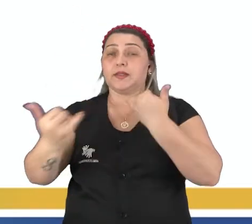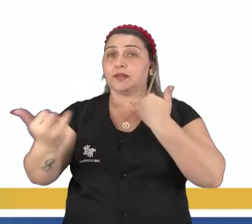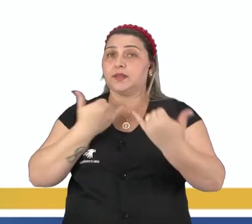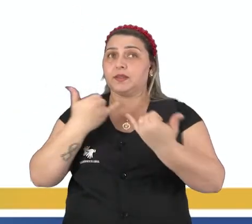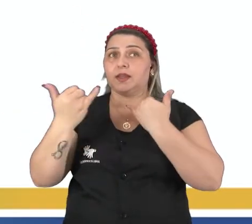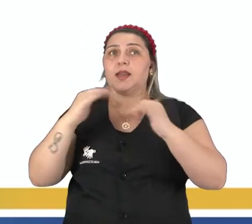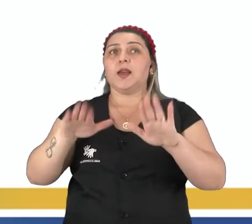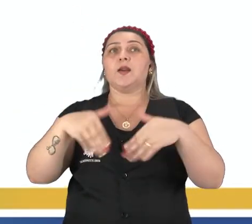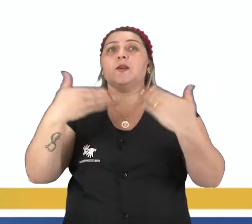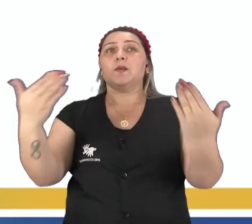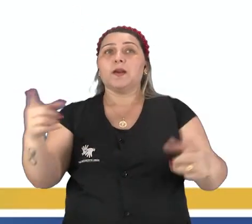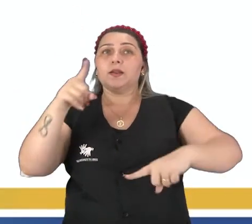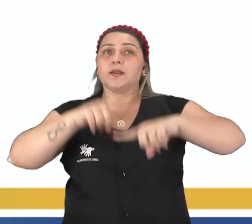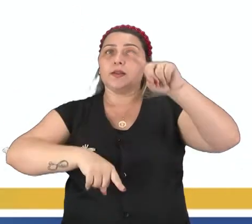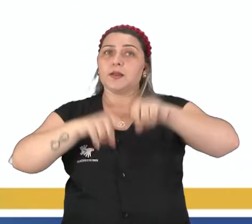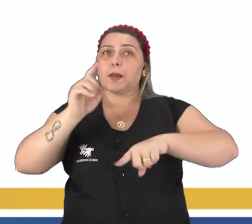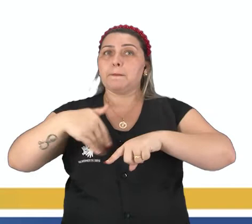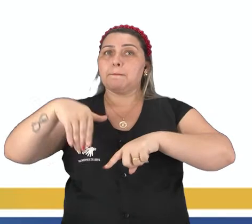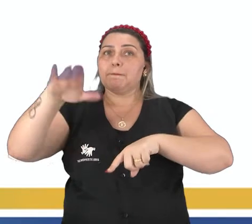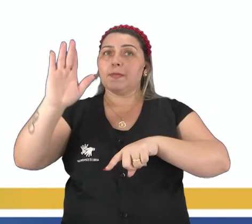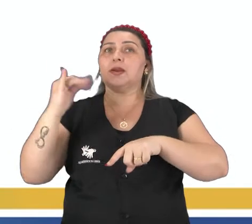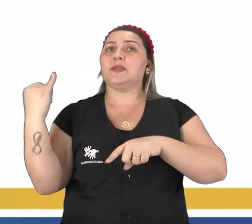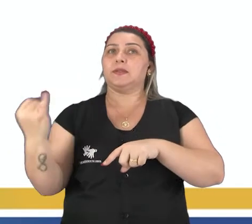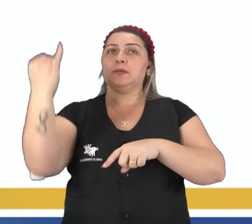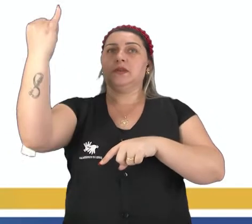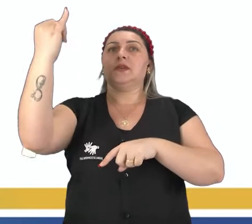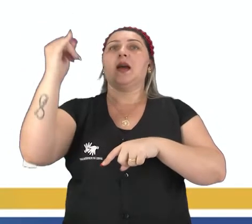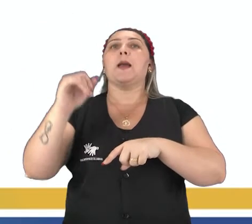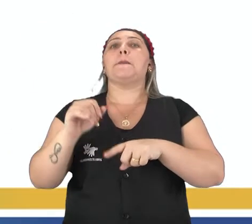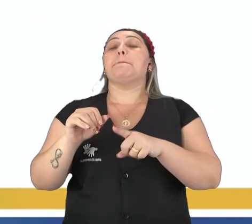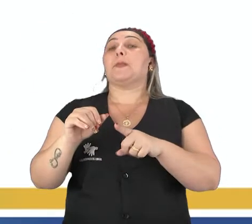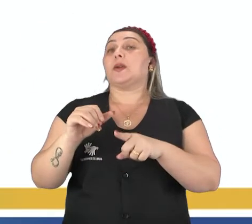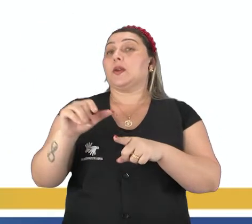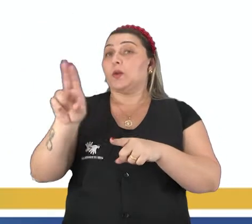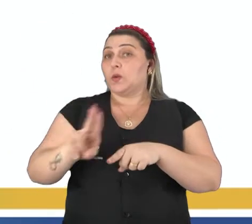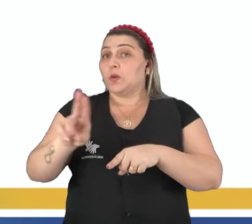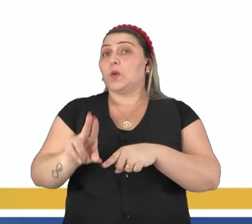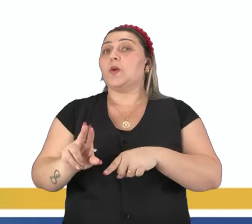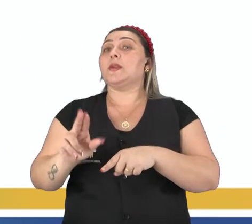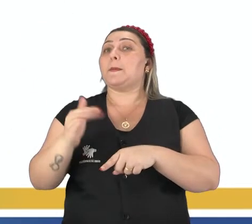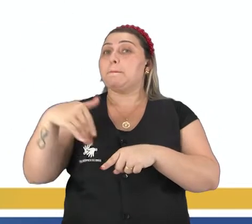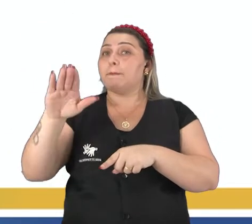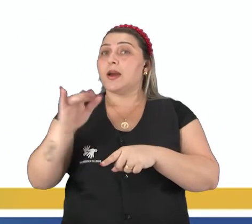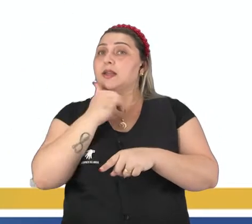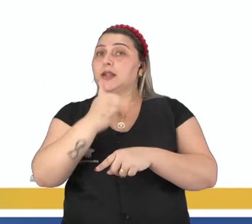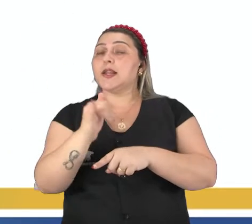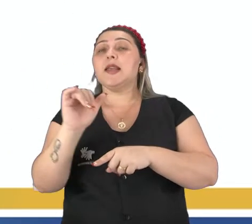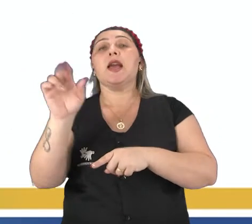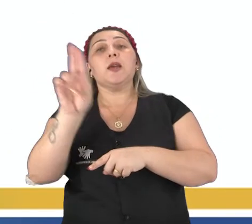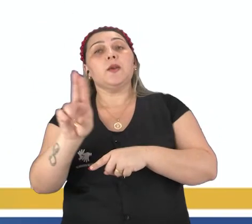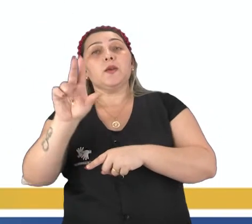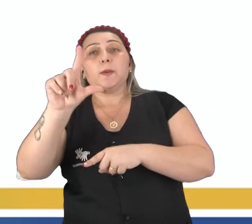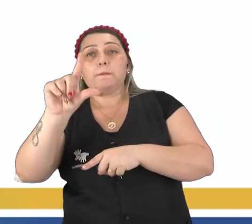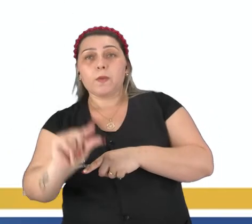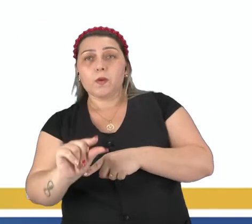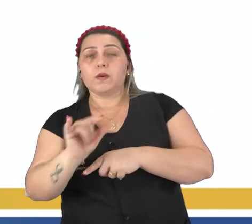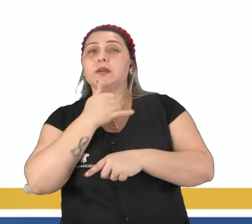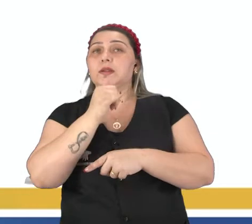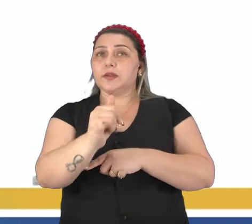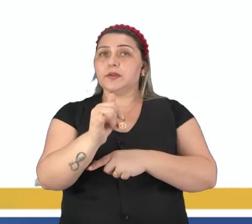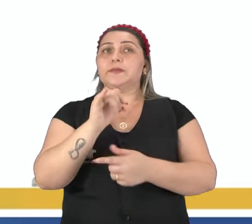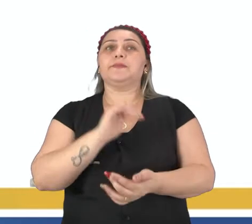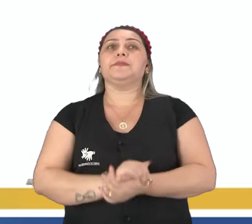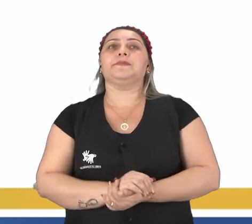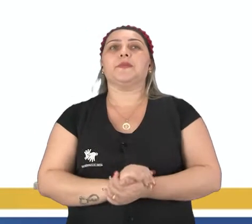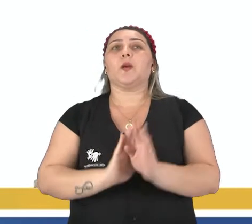Além disso, sabendo fazer essa conta, temos a informação de quais equipamentos são mais eficientes, né? Consomem menos energia para